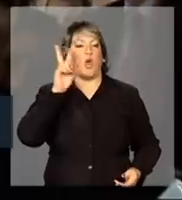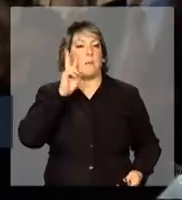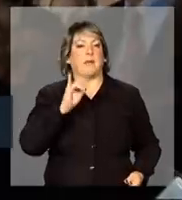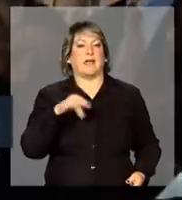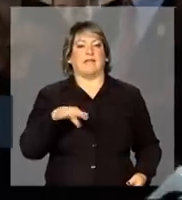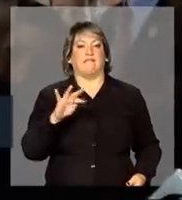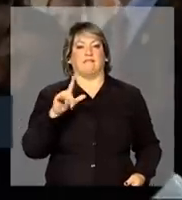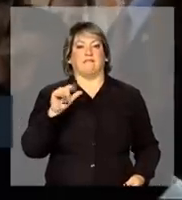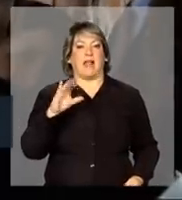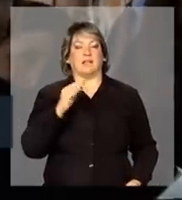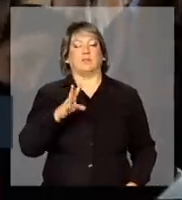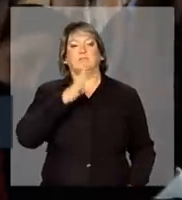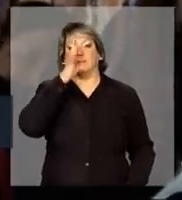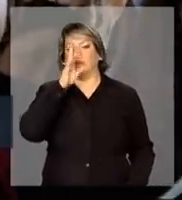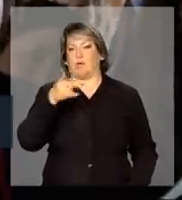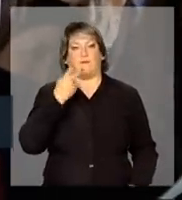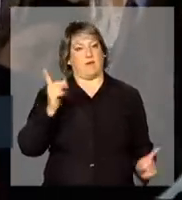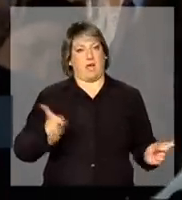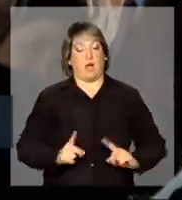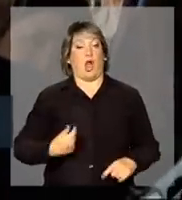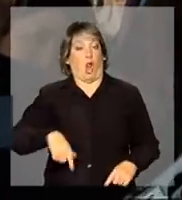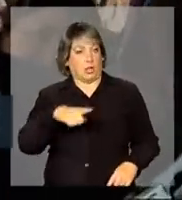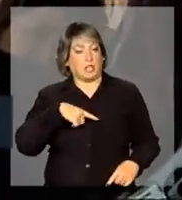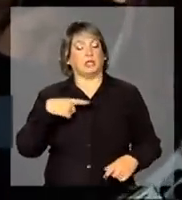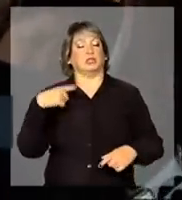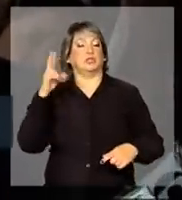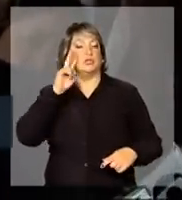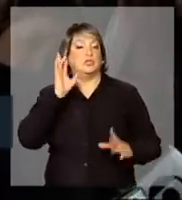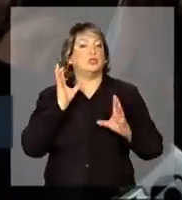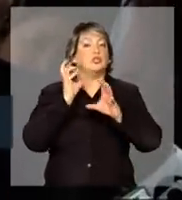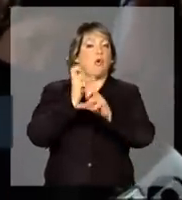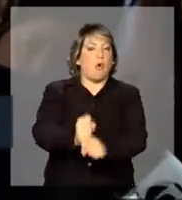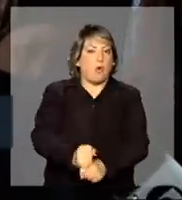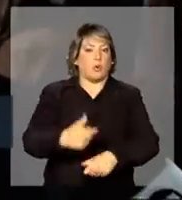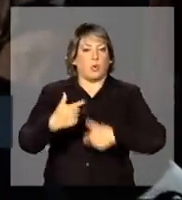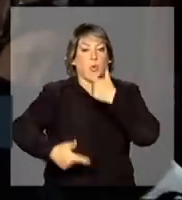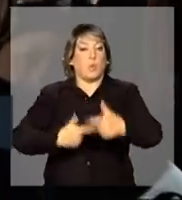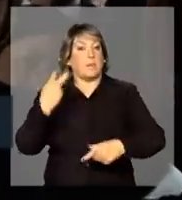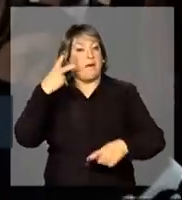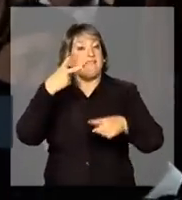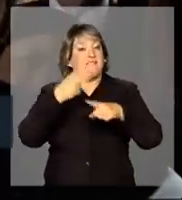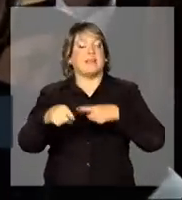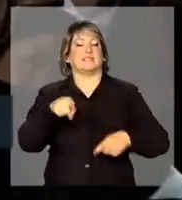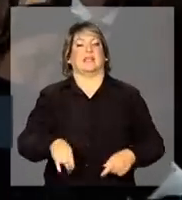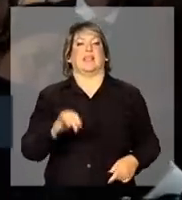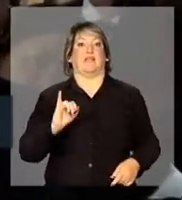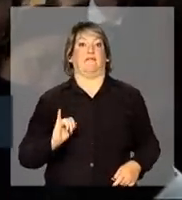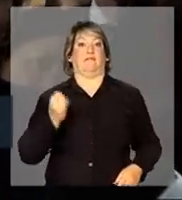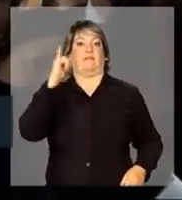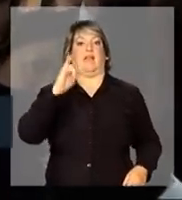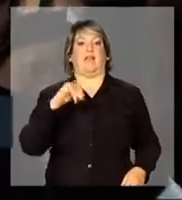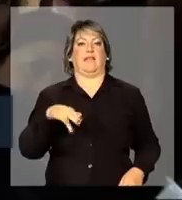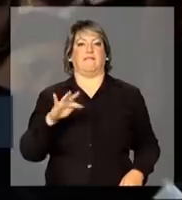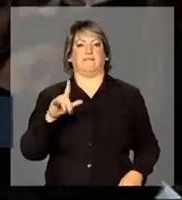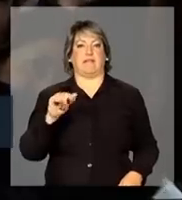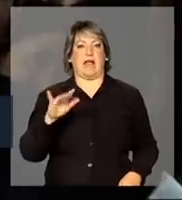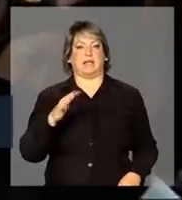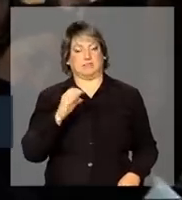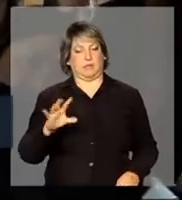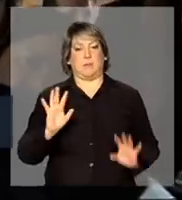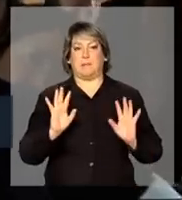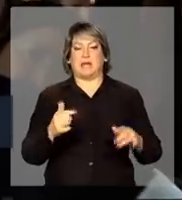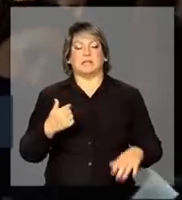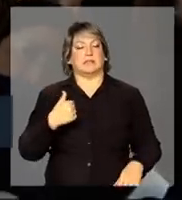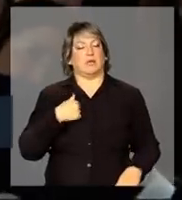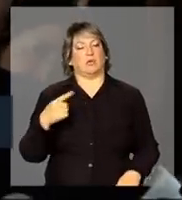um histórico de combate à inflação e de controle da inflação. Agora, eu não vou, em hipótese